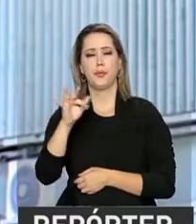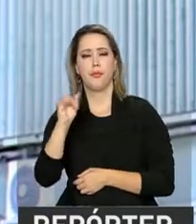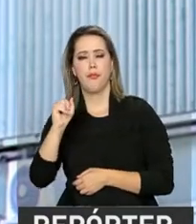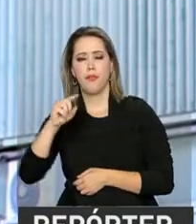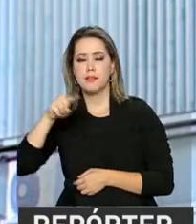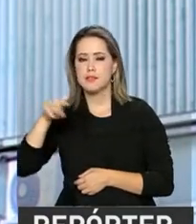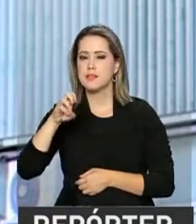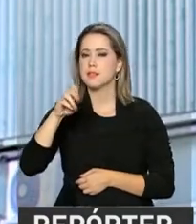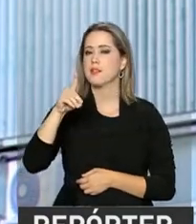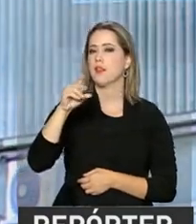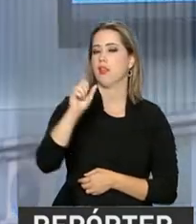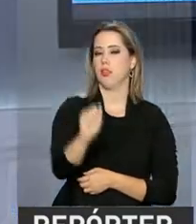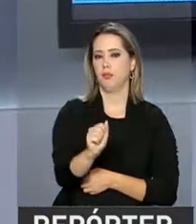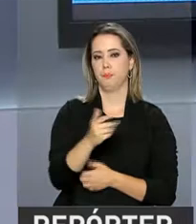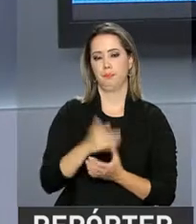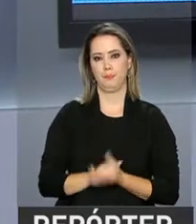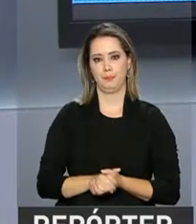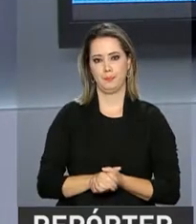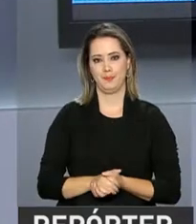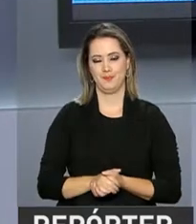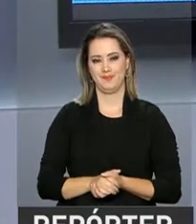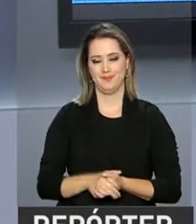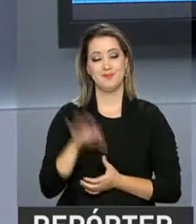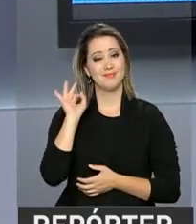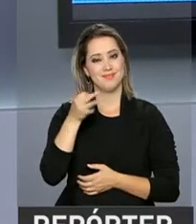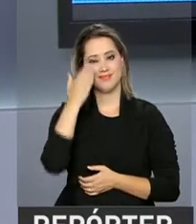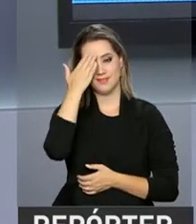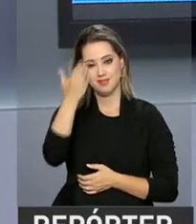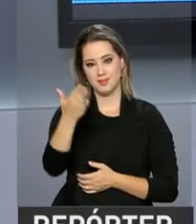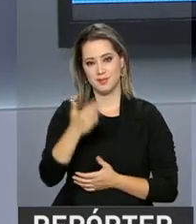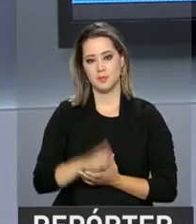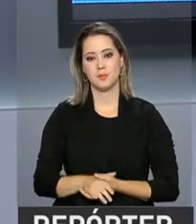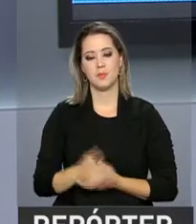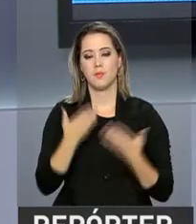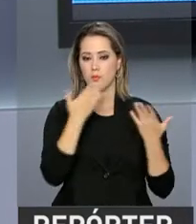receita.fazenda.gov.br. Eu volto com você no estúdio, Roberto. Tá certo, Ney. Obrigado a